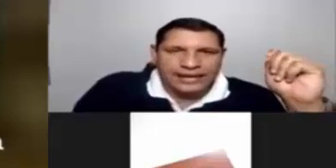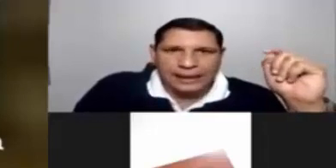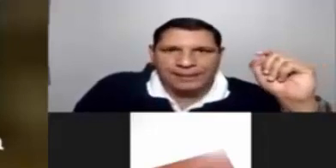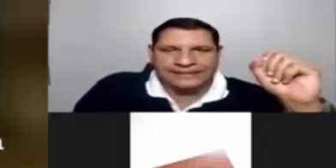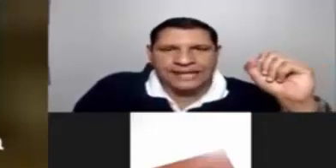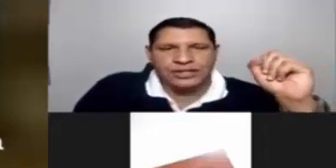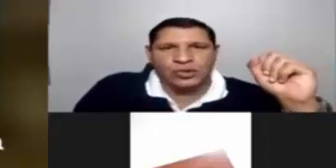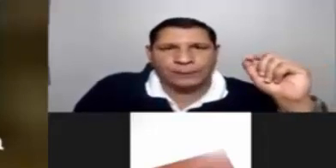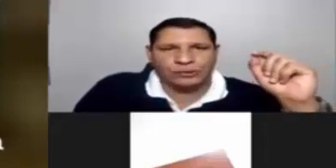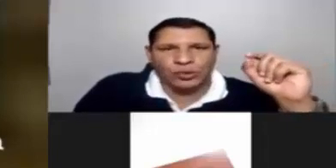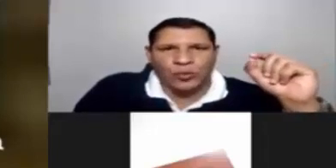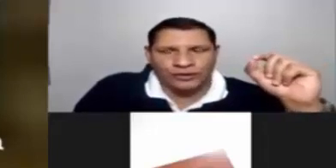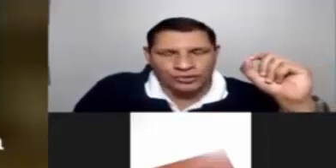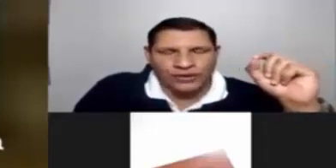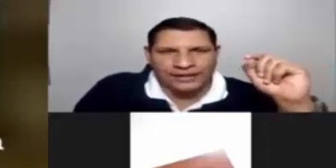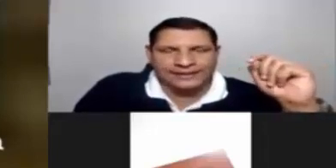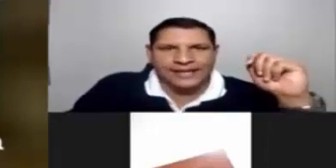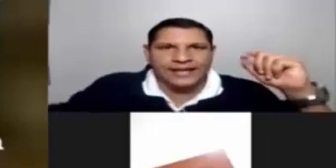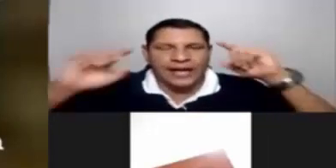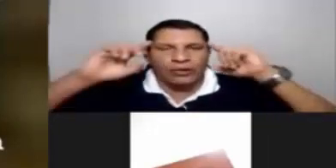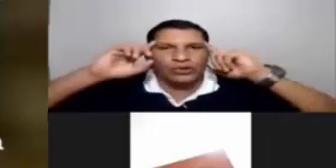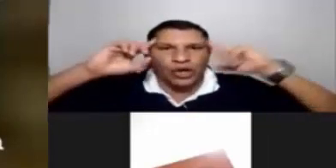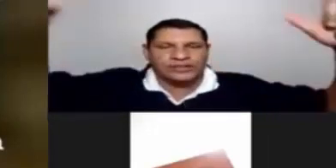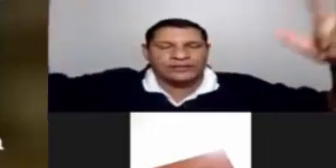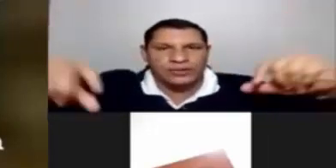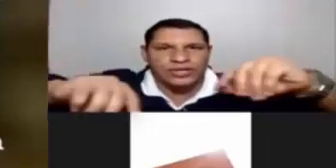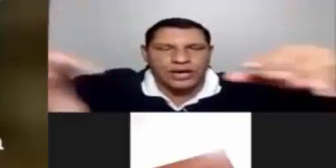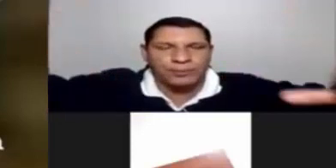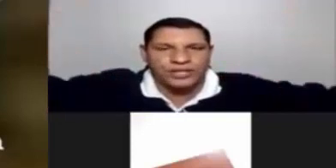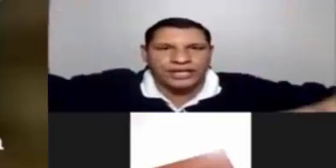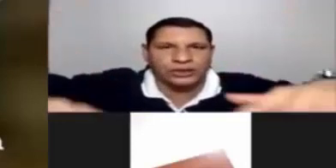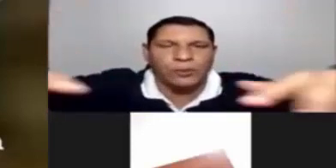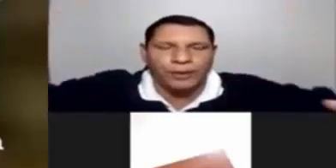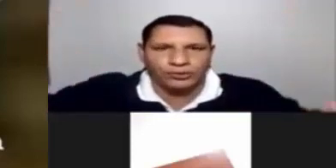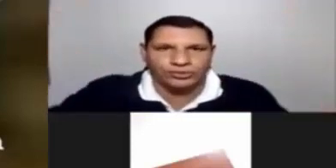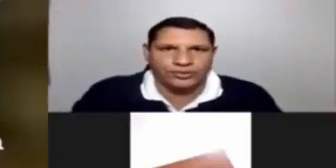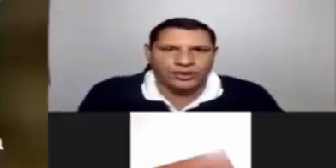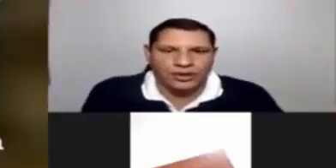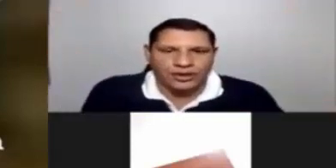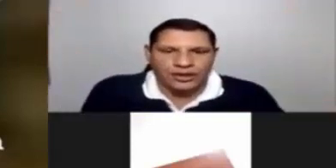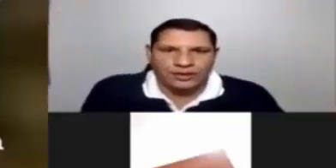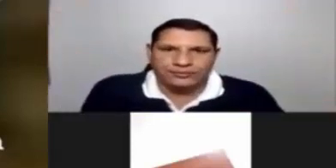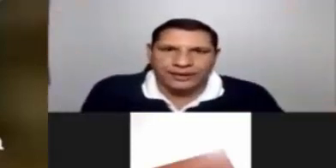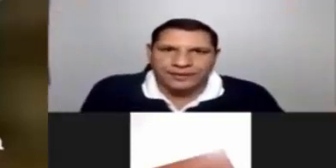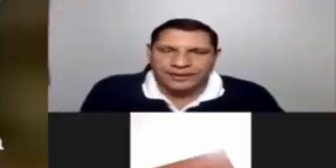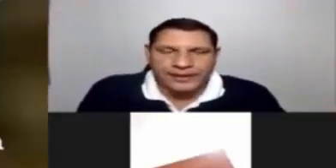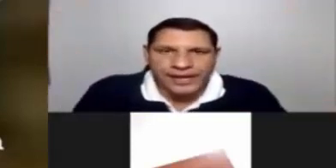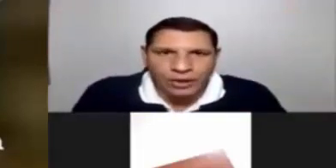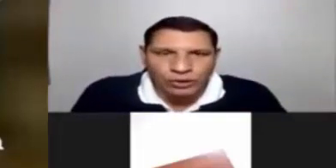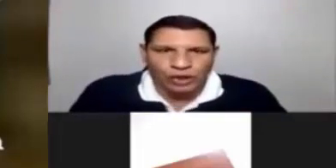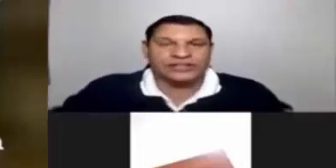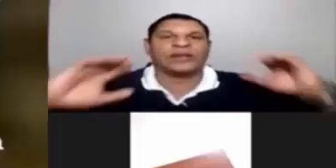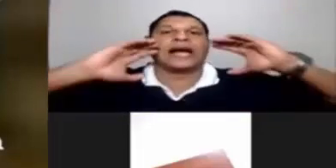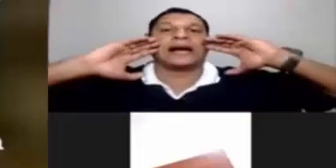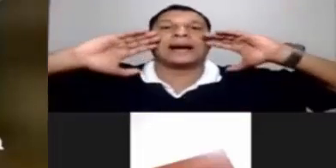Tem aquela passagem de João, capítulo 4, que Jesus fala assim... Erguer os olhos e veja os campos que já estão prontos. Né? O que é